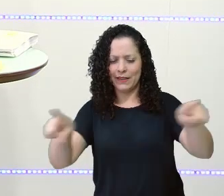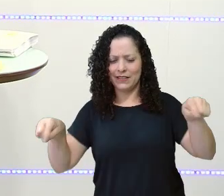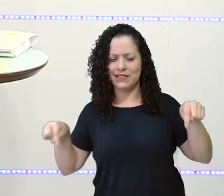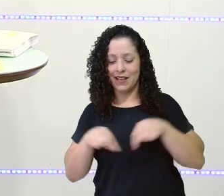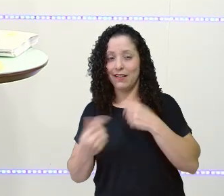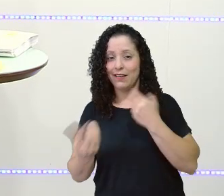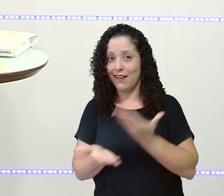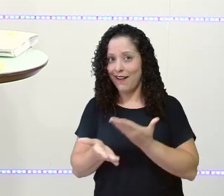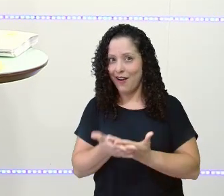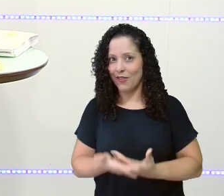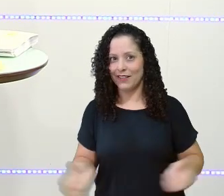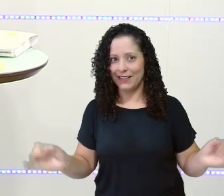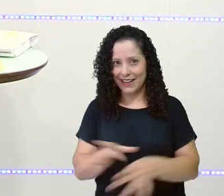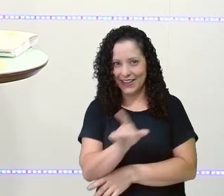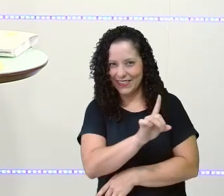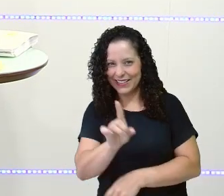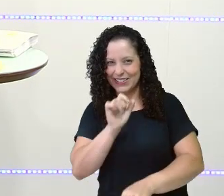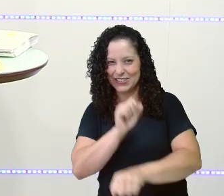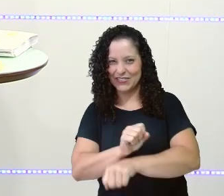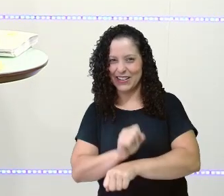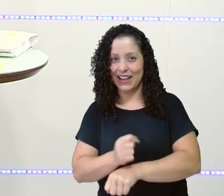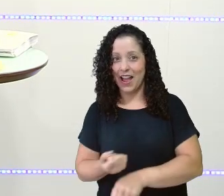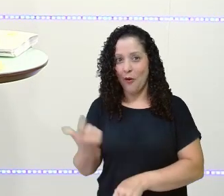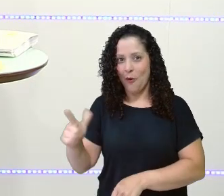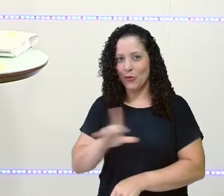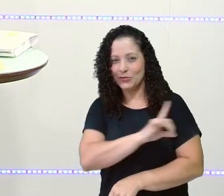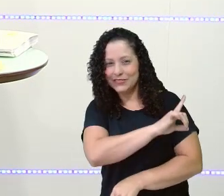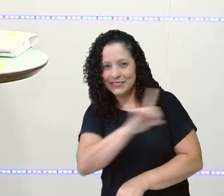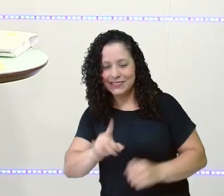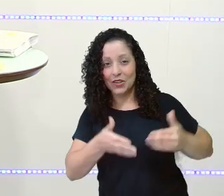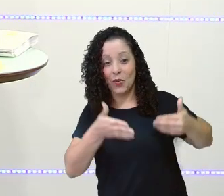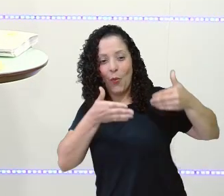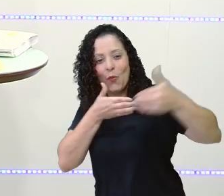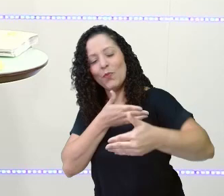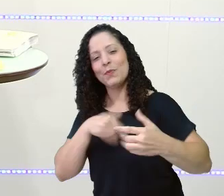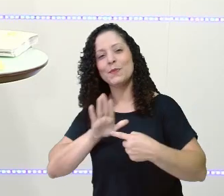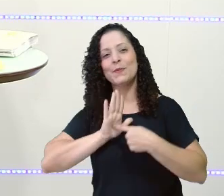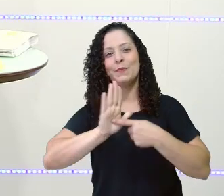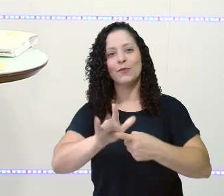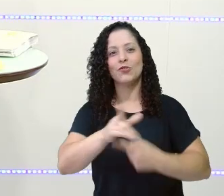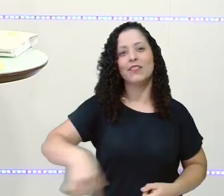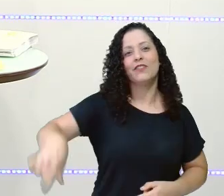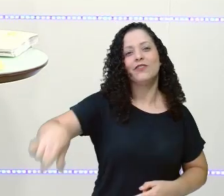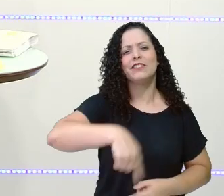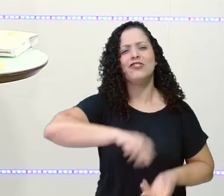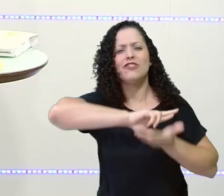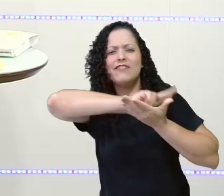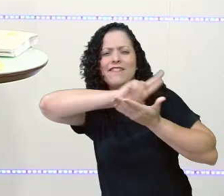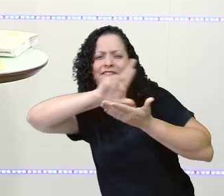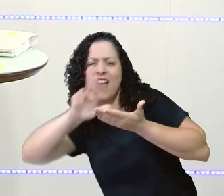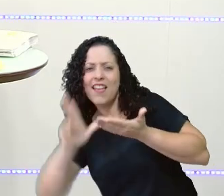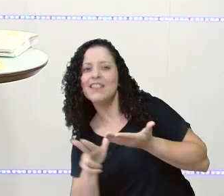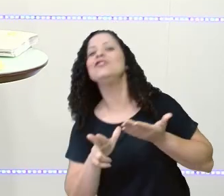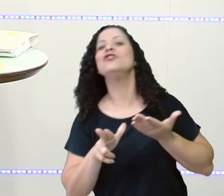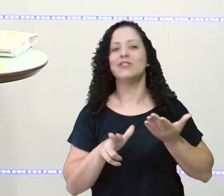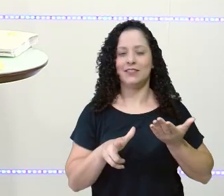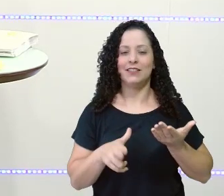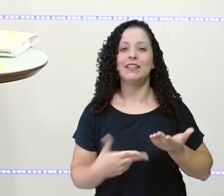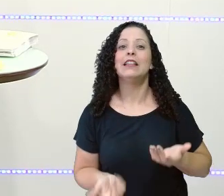ainda não acabou, eu espero vocês para o nosso segundo dia, e a gente vai continuar mostrando para vocês possibilidades de